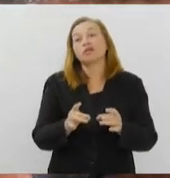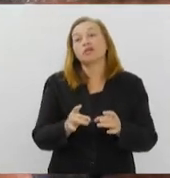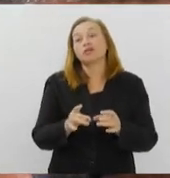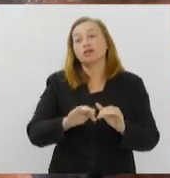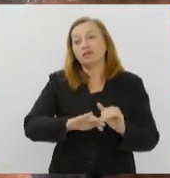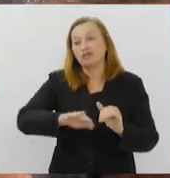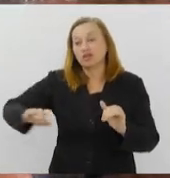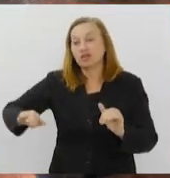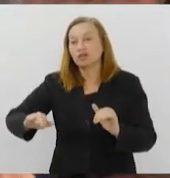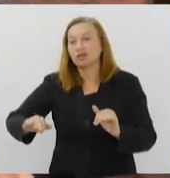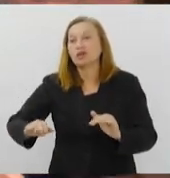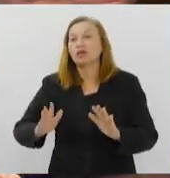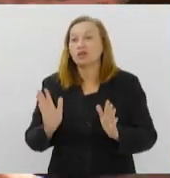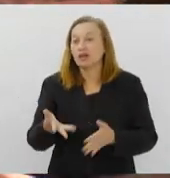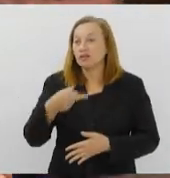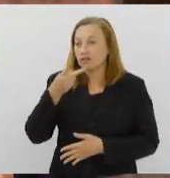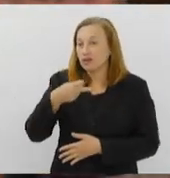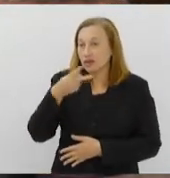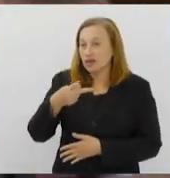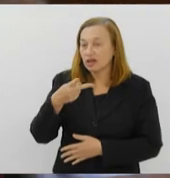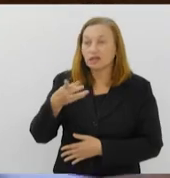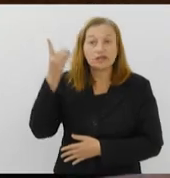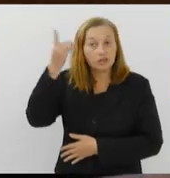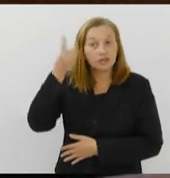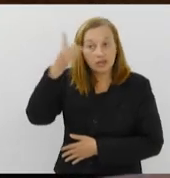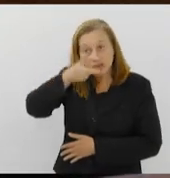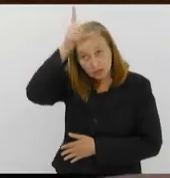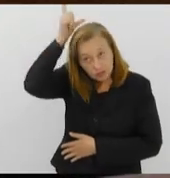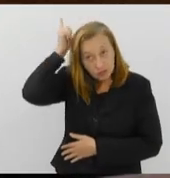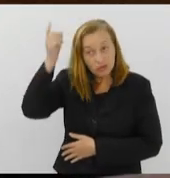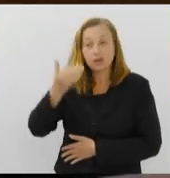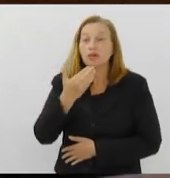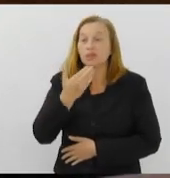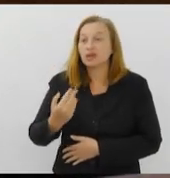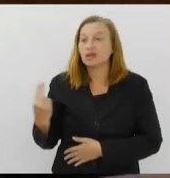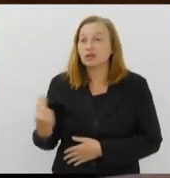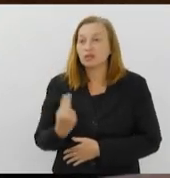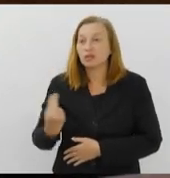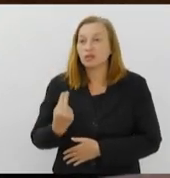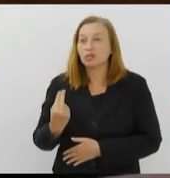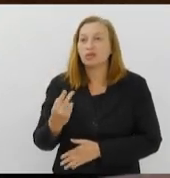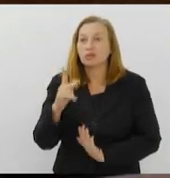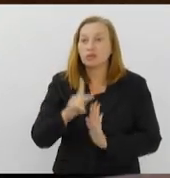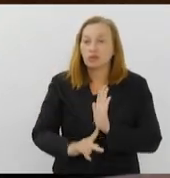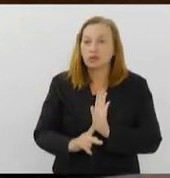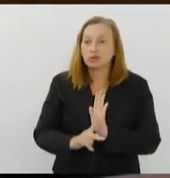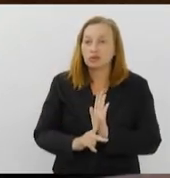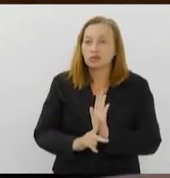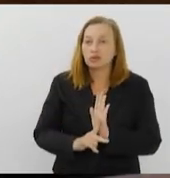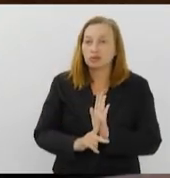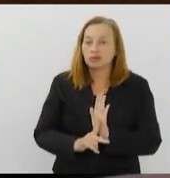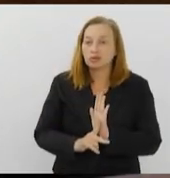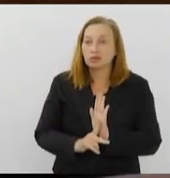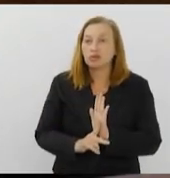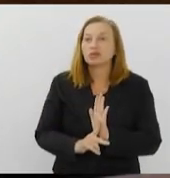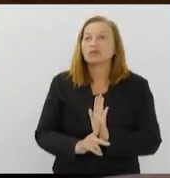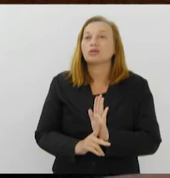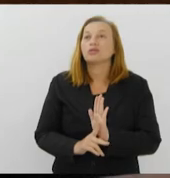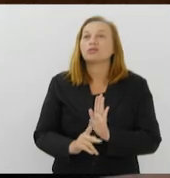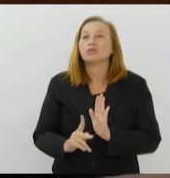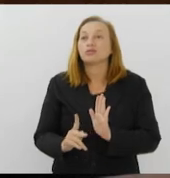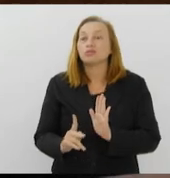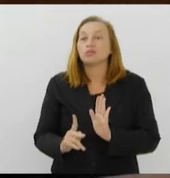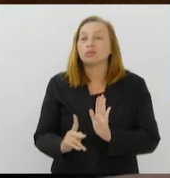desde já, o deputado Luiz Paulo, eu quero pedir coautoria do projeto por se tratar de um projeto de inteira